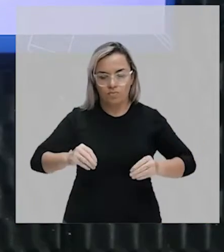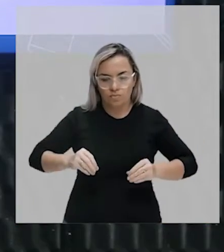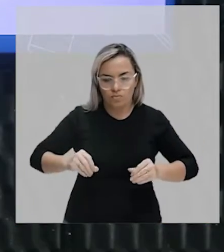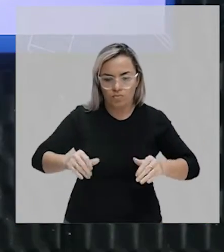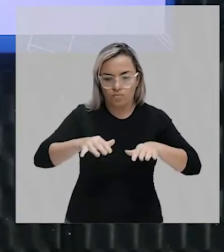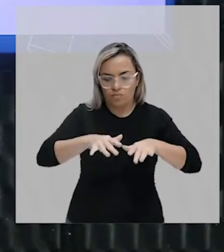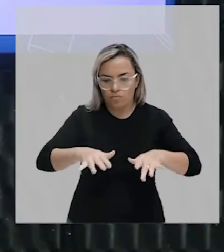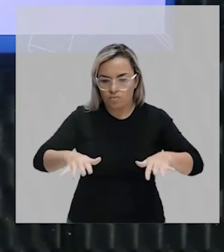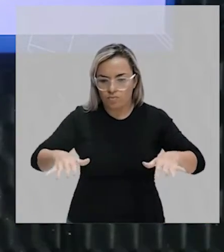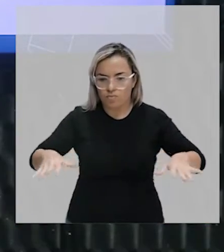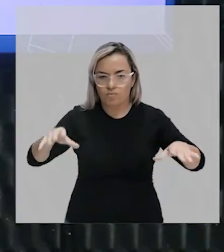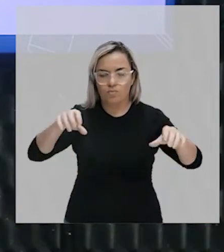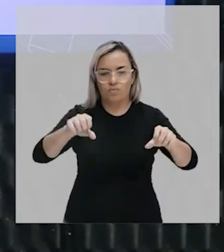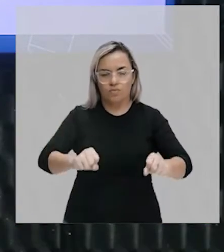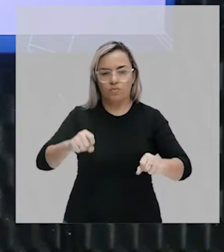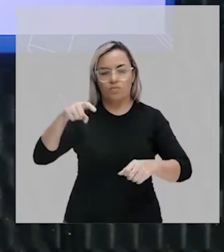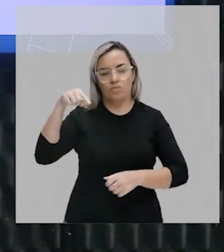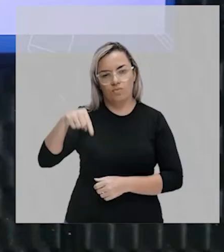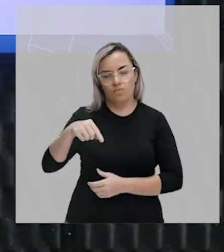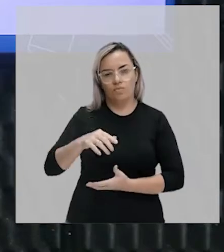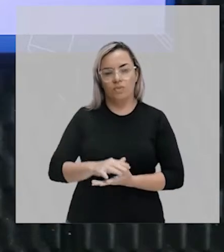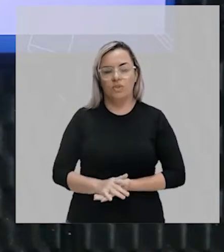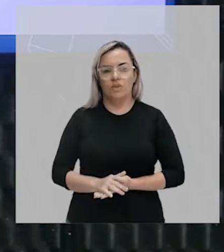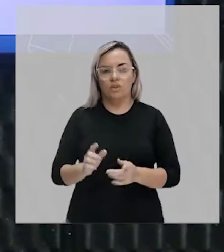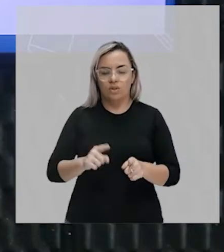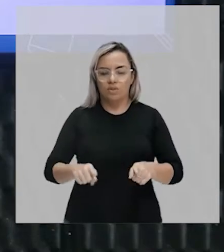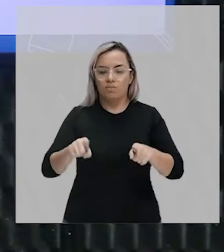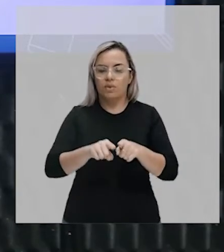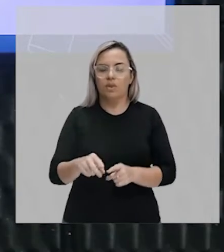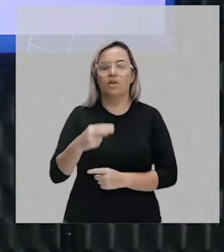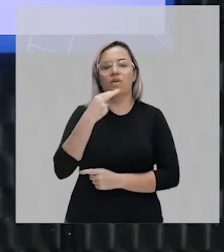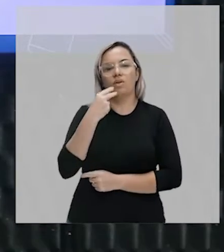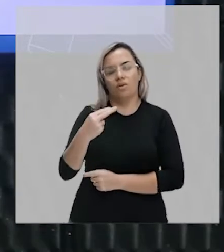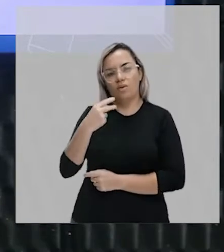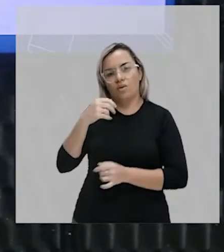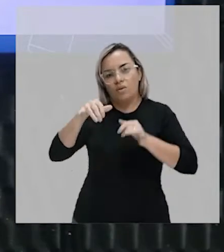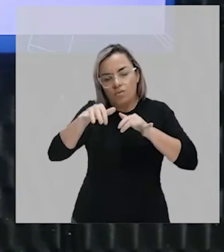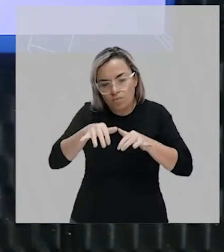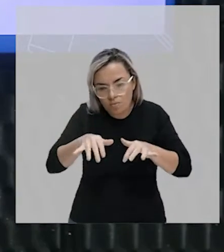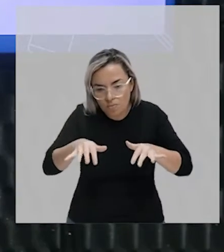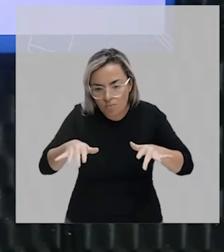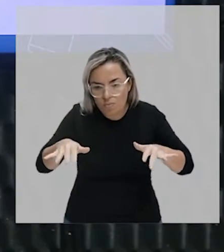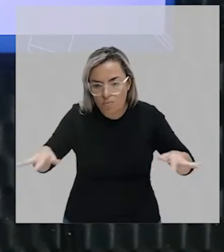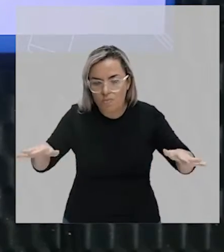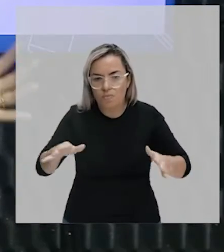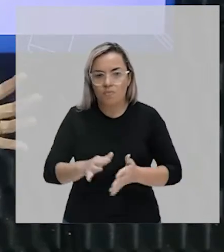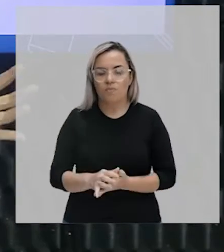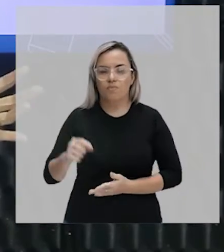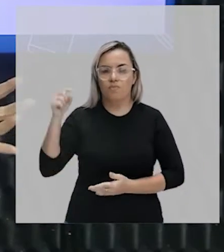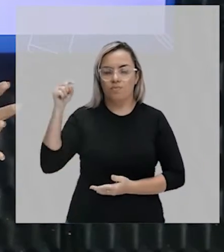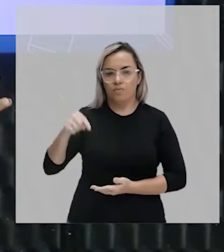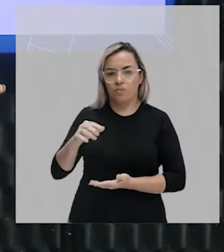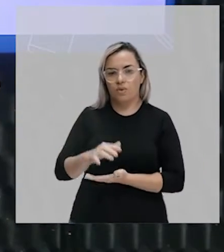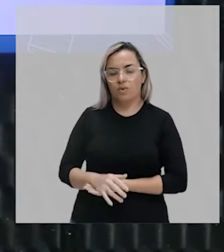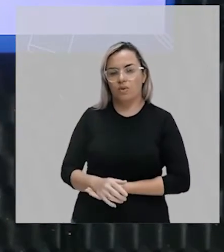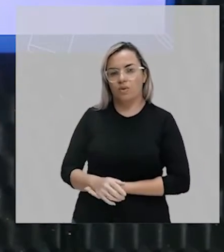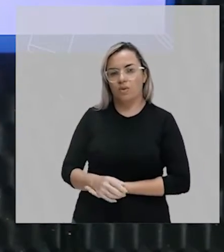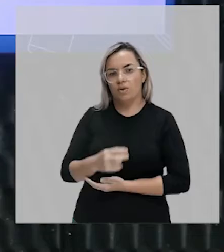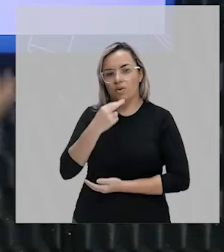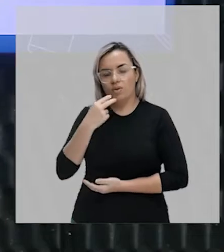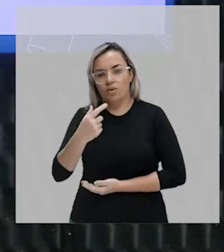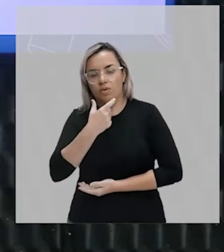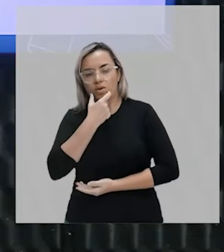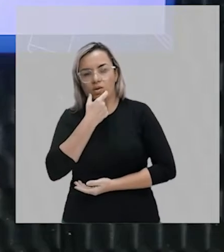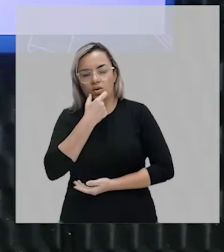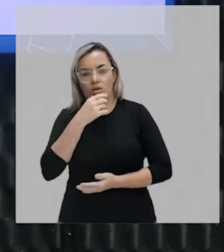e em virtude disso o idioma também se expandiu tá foi assim que a língua inglesa chegou no continente americano